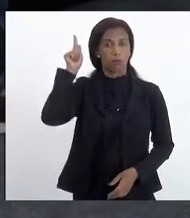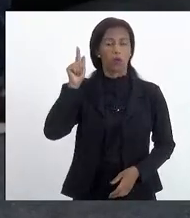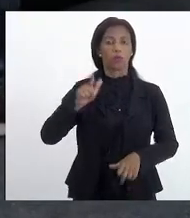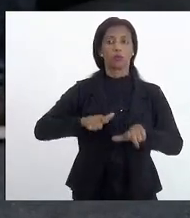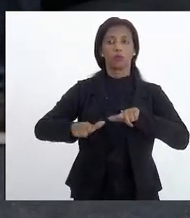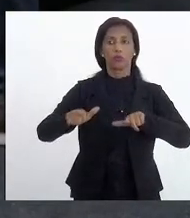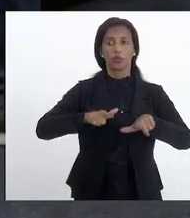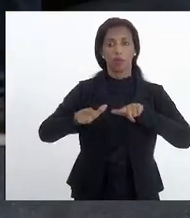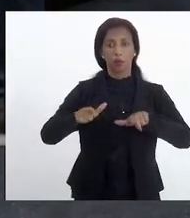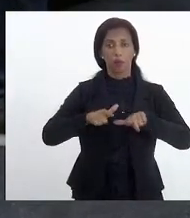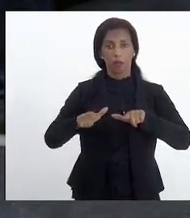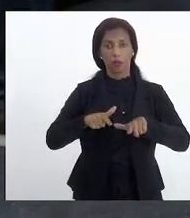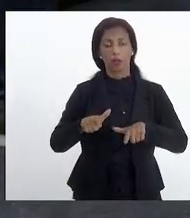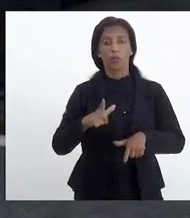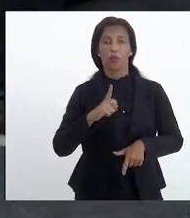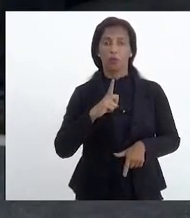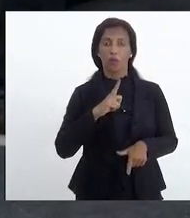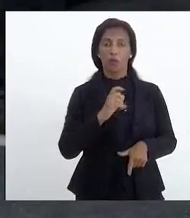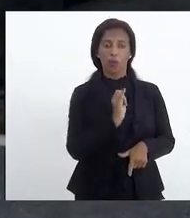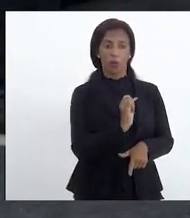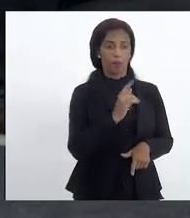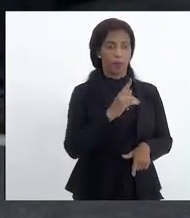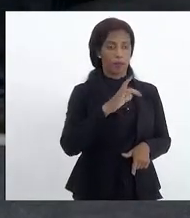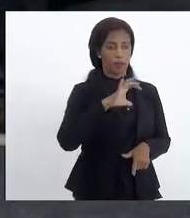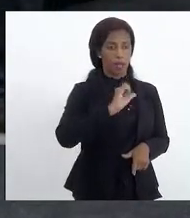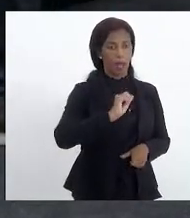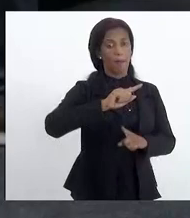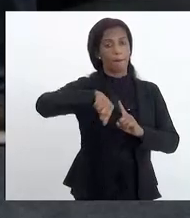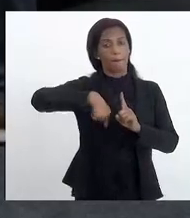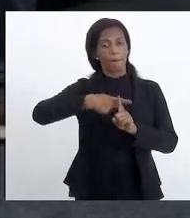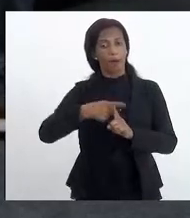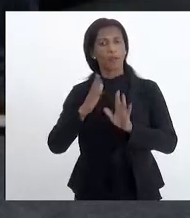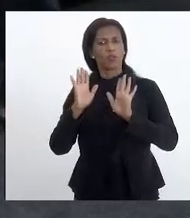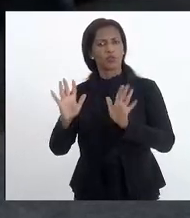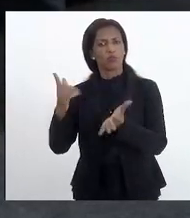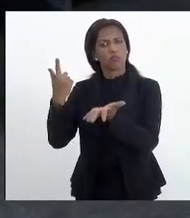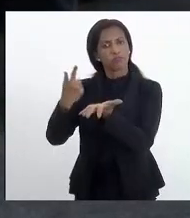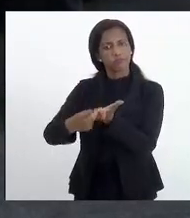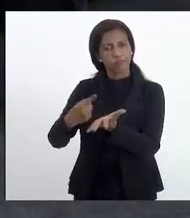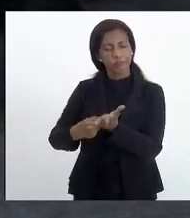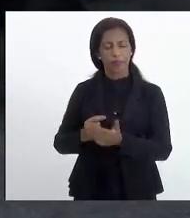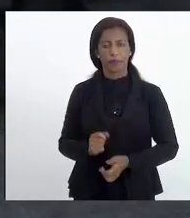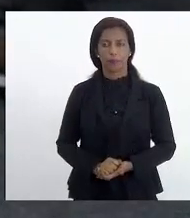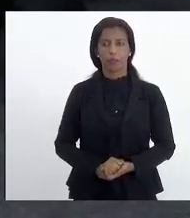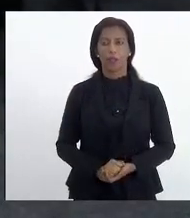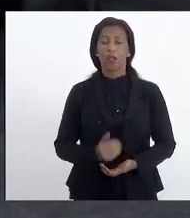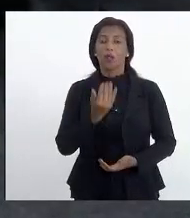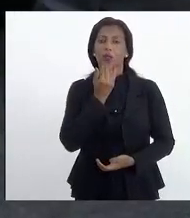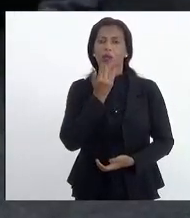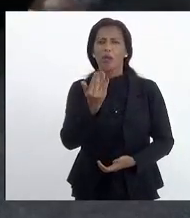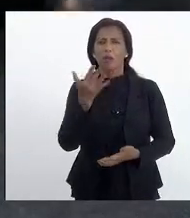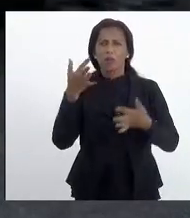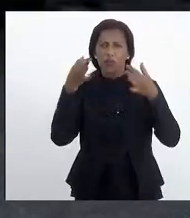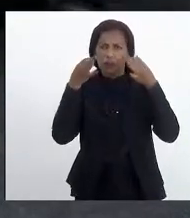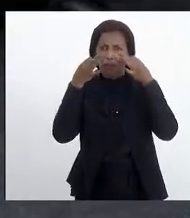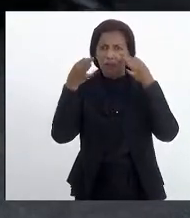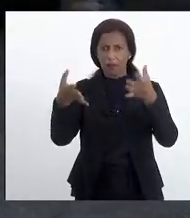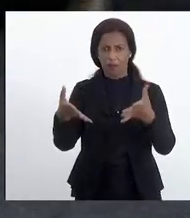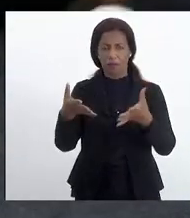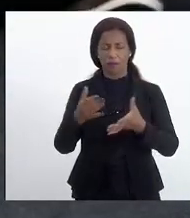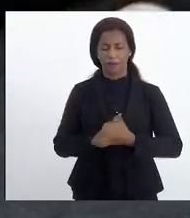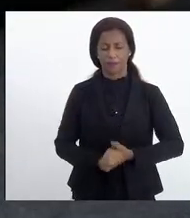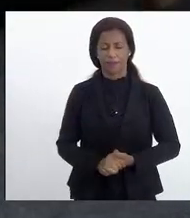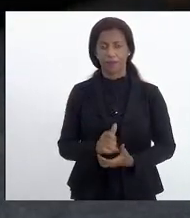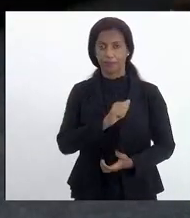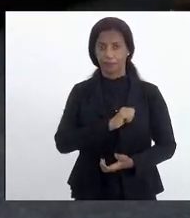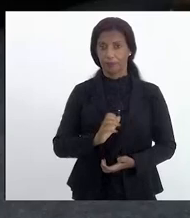estarão recebendo o IPCA do ano, além do que já foi firmado. Eu só quero pedir atenção, deputado André